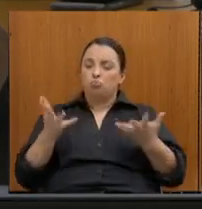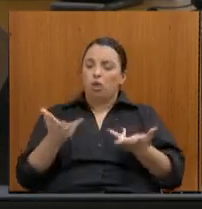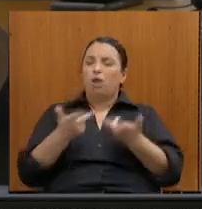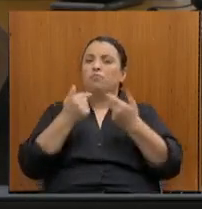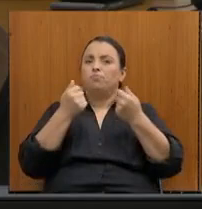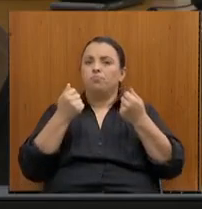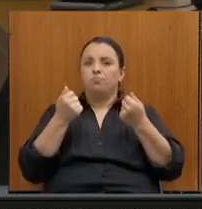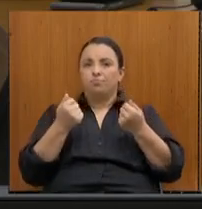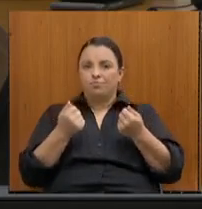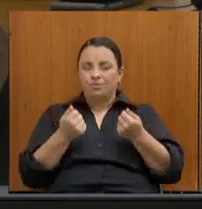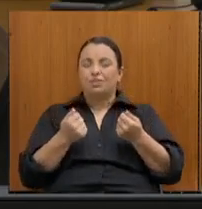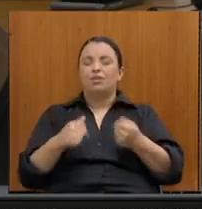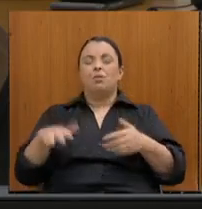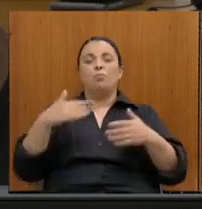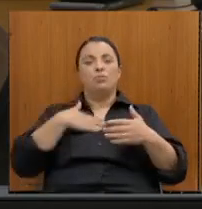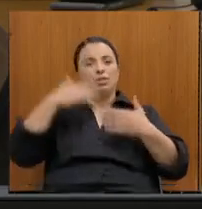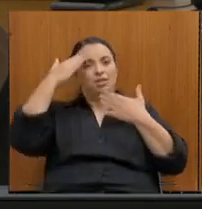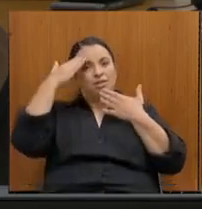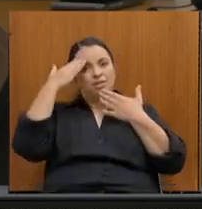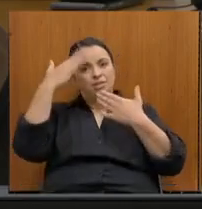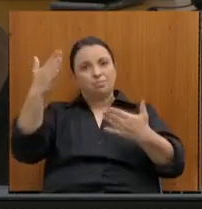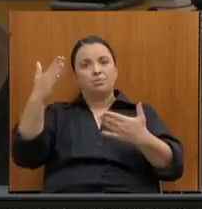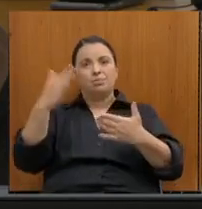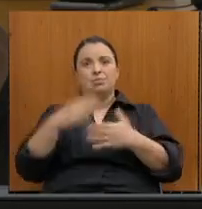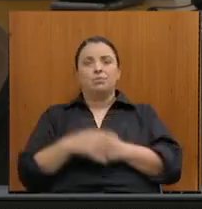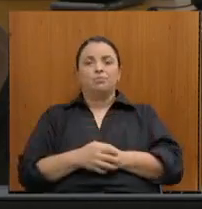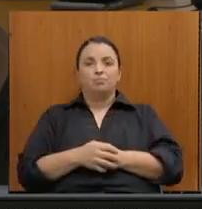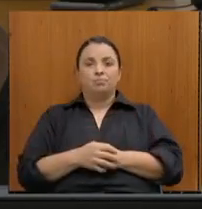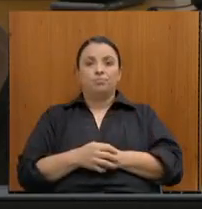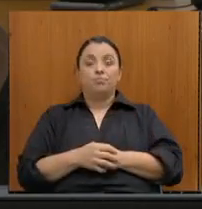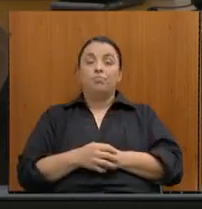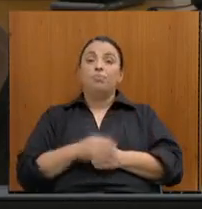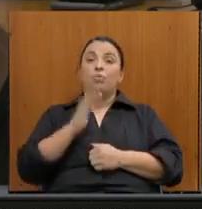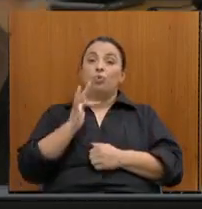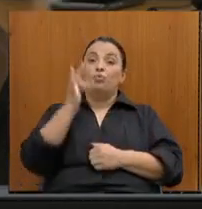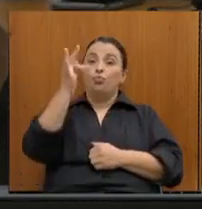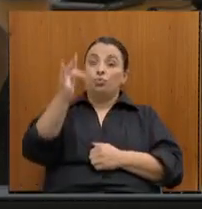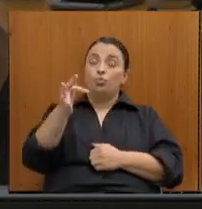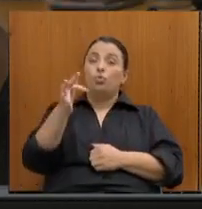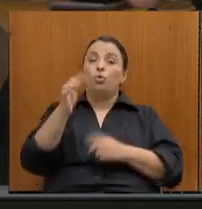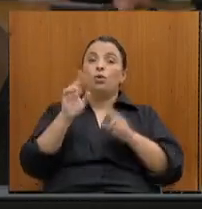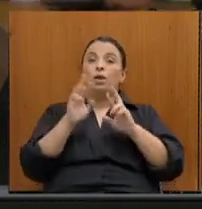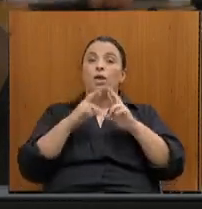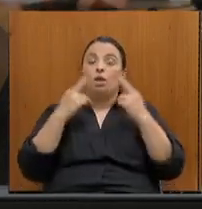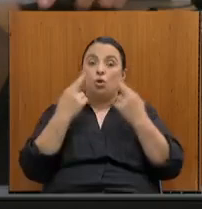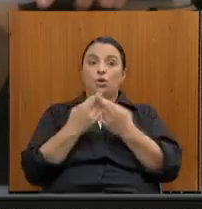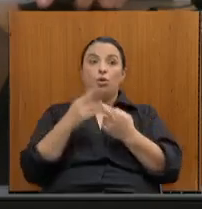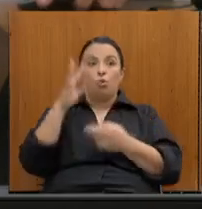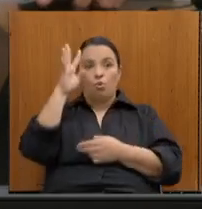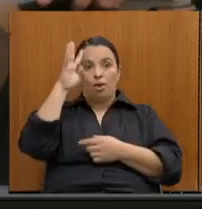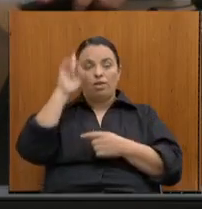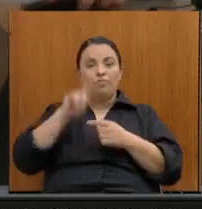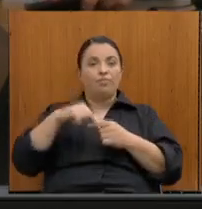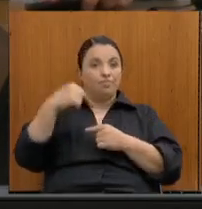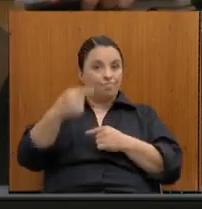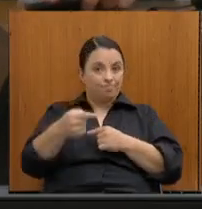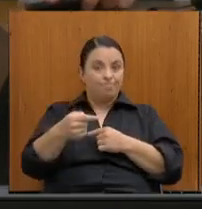dos agradecimentos e a próxima reunião na próxima quarta-feira